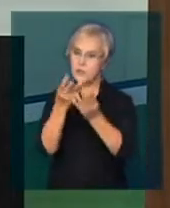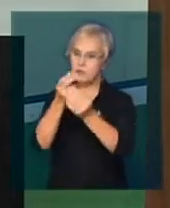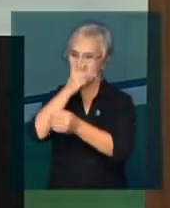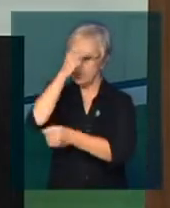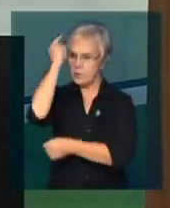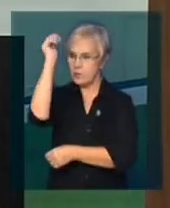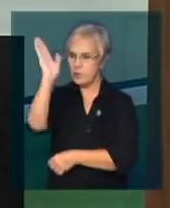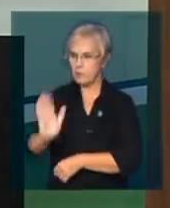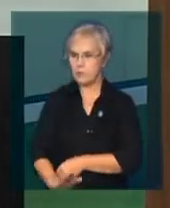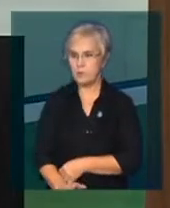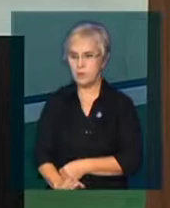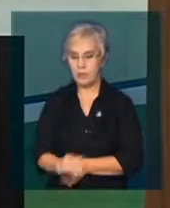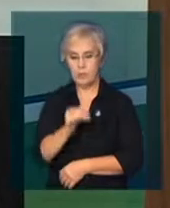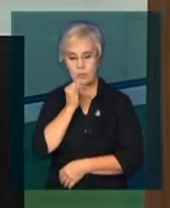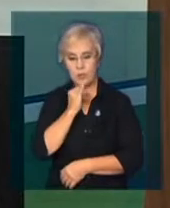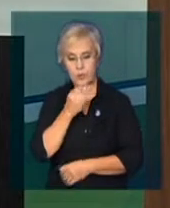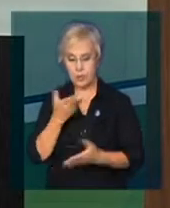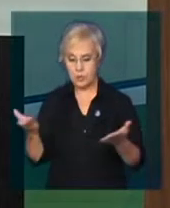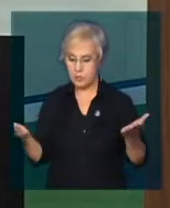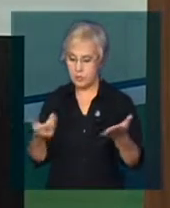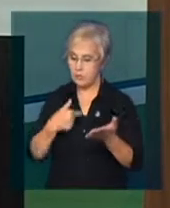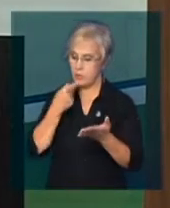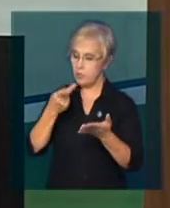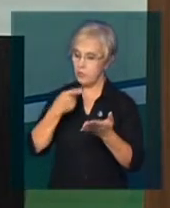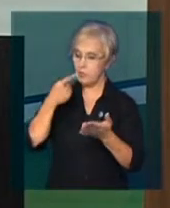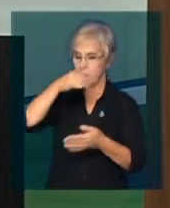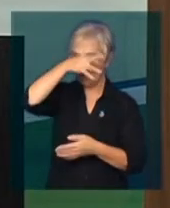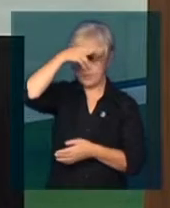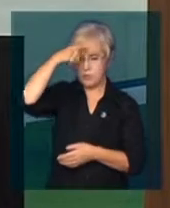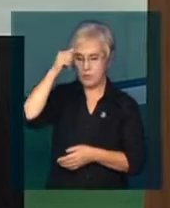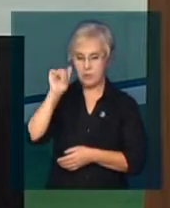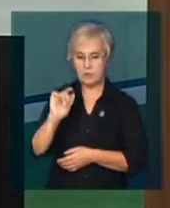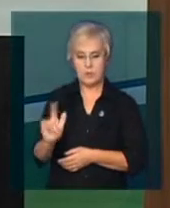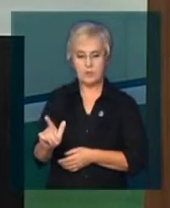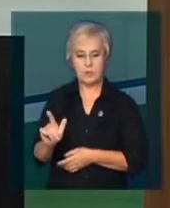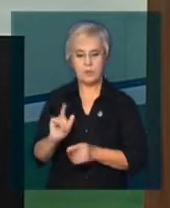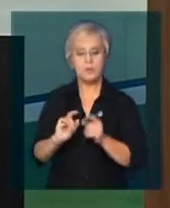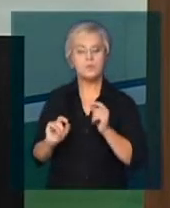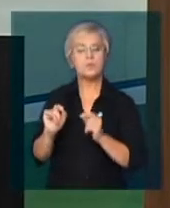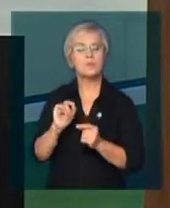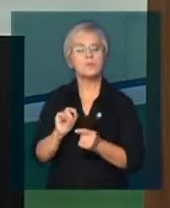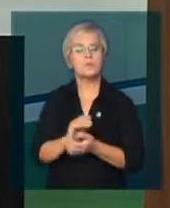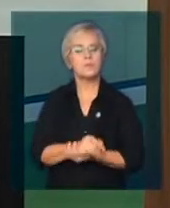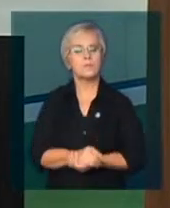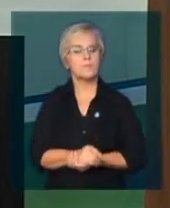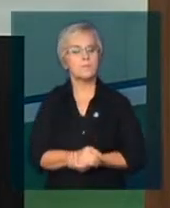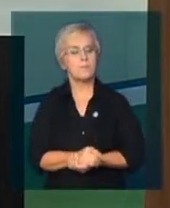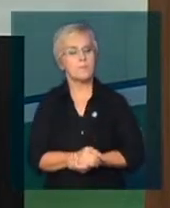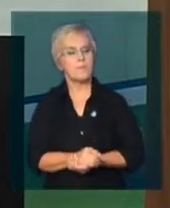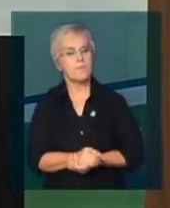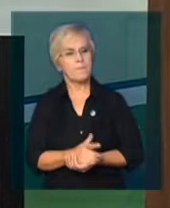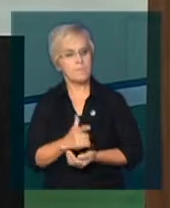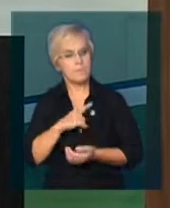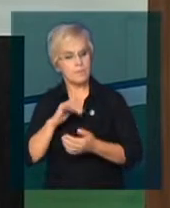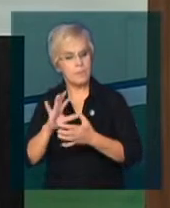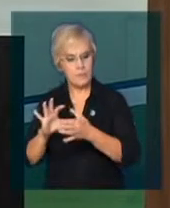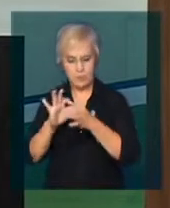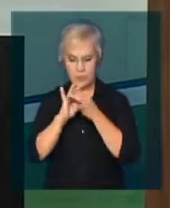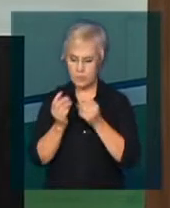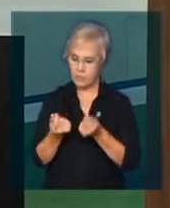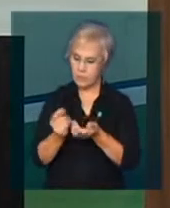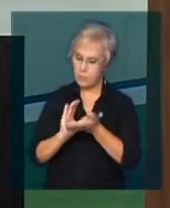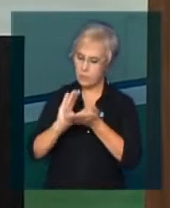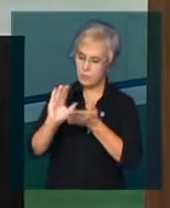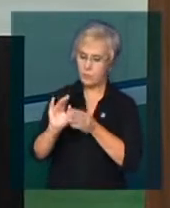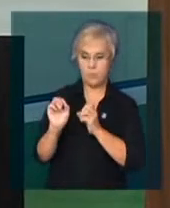Por exemplo, hoje, eu falava no Mato Grosso do Sul que nós temos uma vinculação de recursos para a